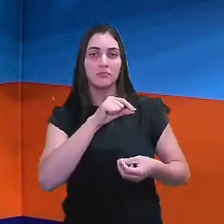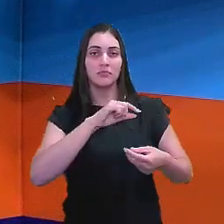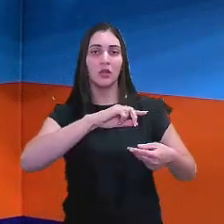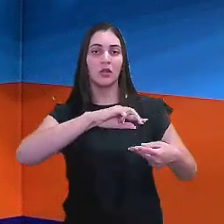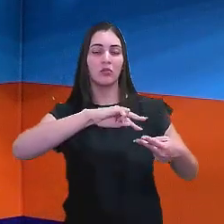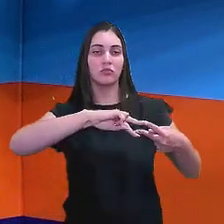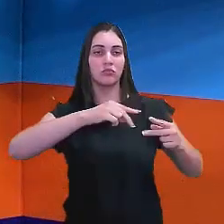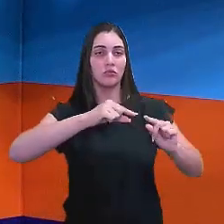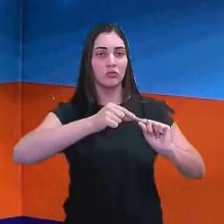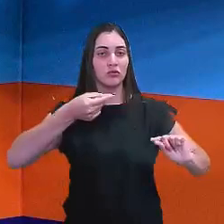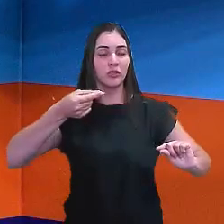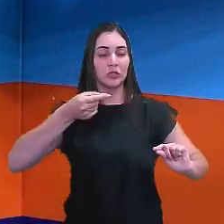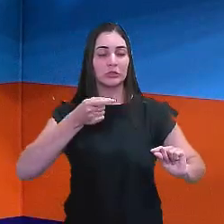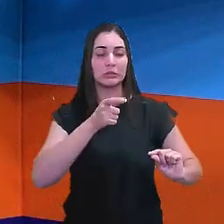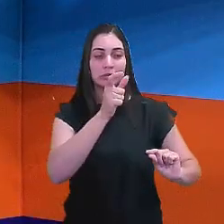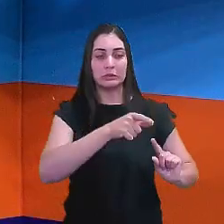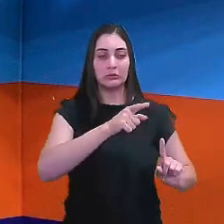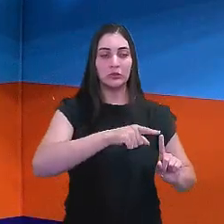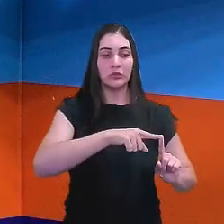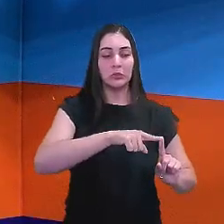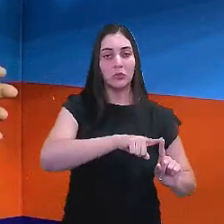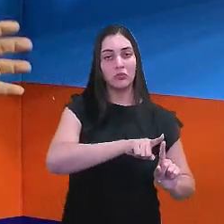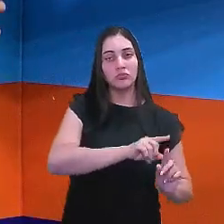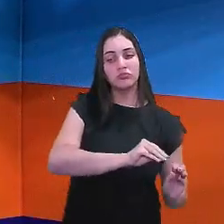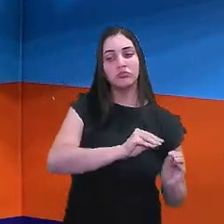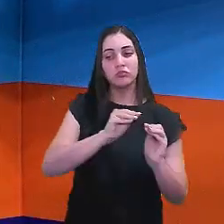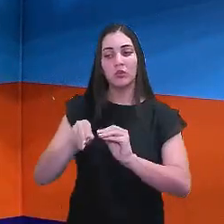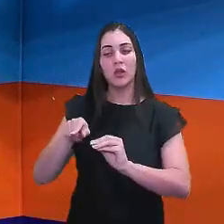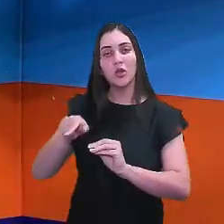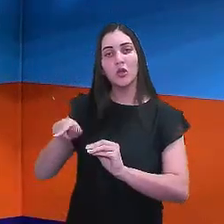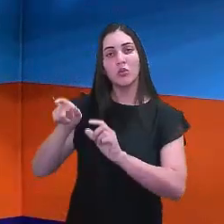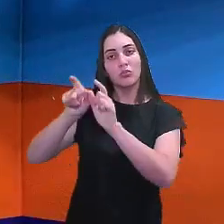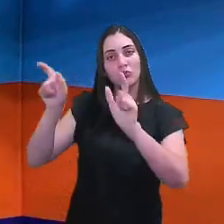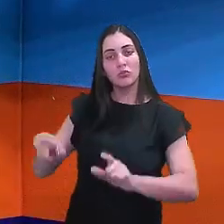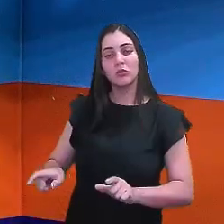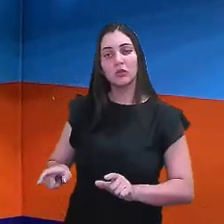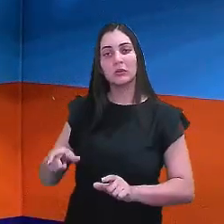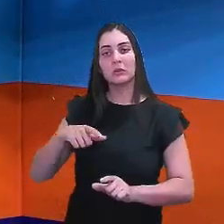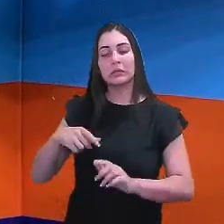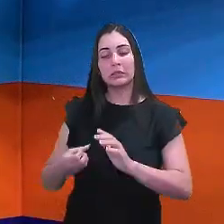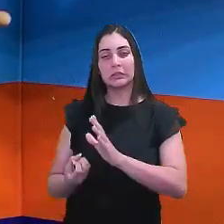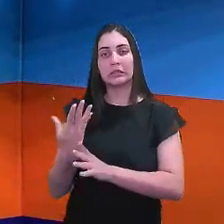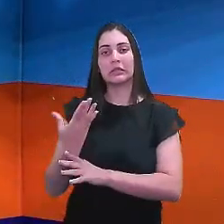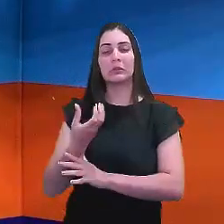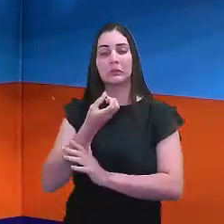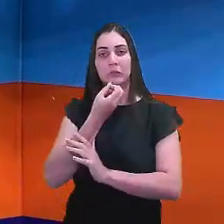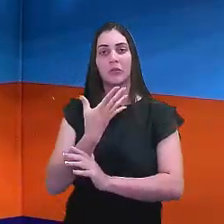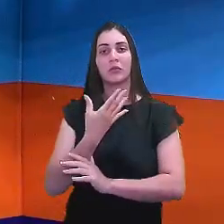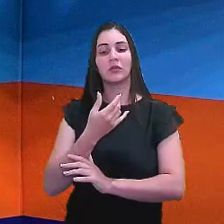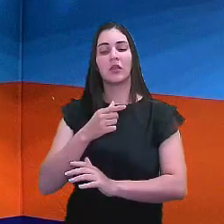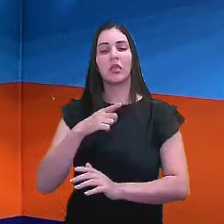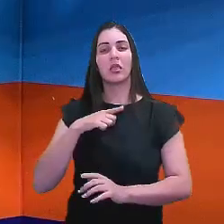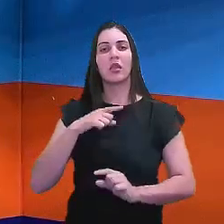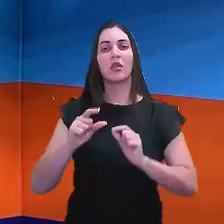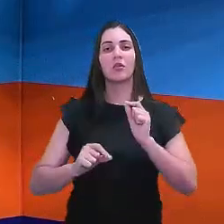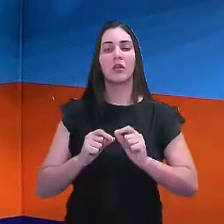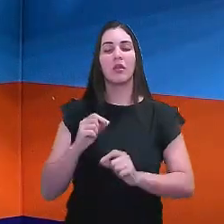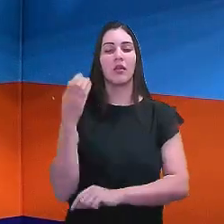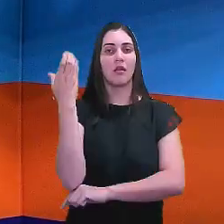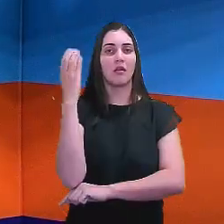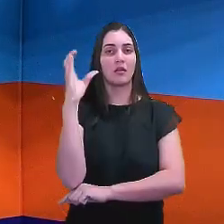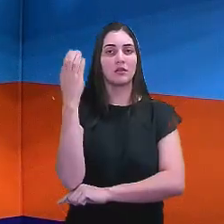outro organismo para promover um benefício. No caso aqui, eu poderia aqui invocar que isso aqui tem tudo a ver com a ciência médica e a